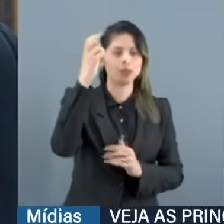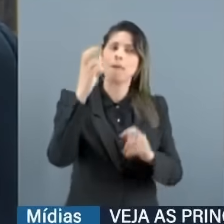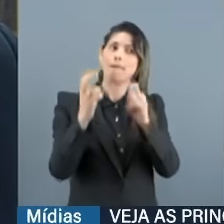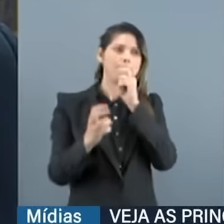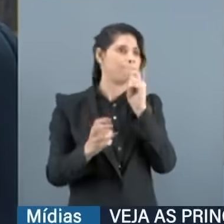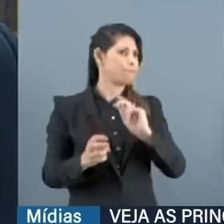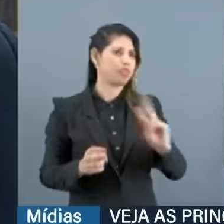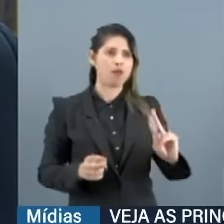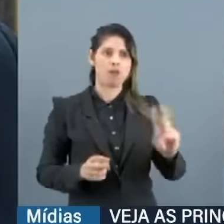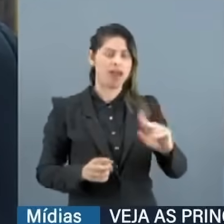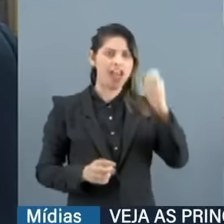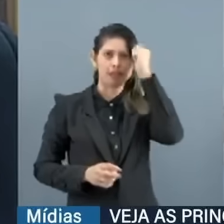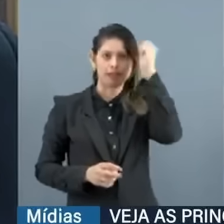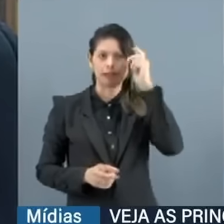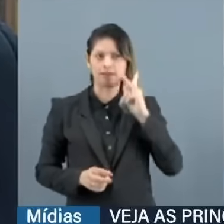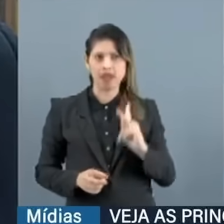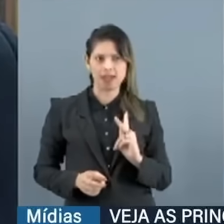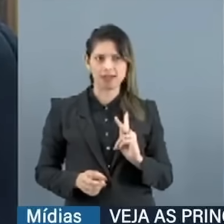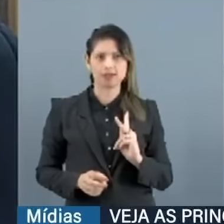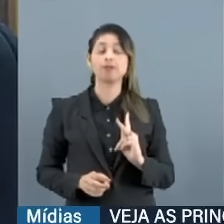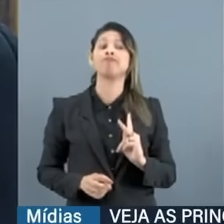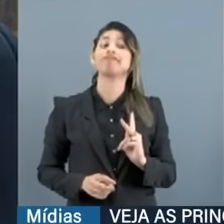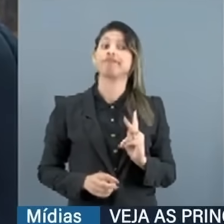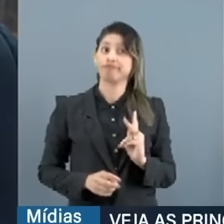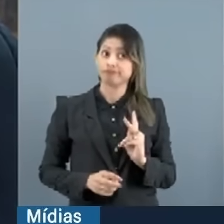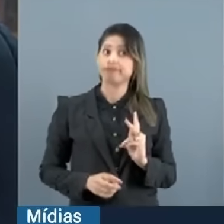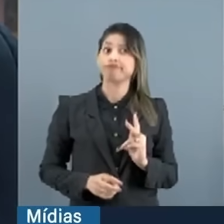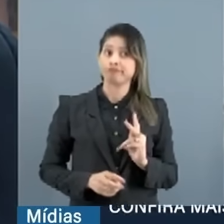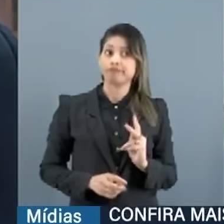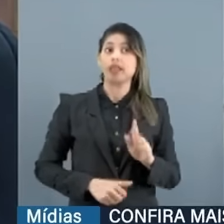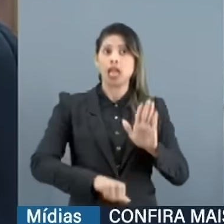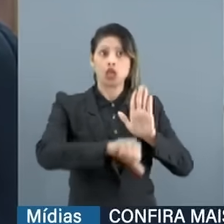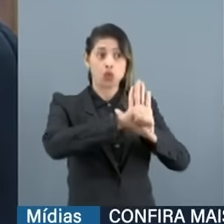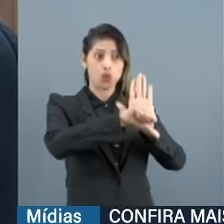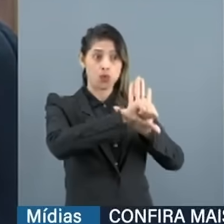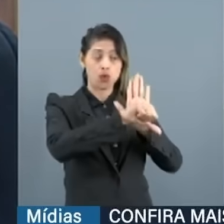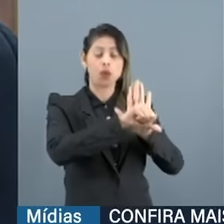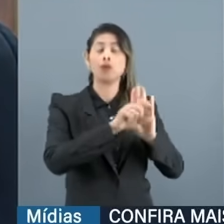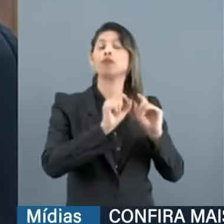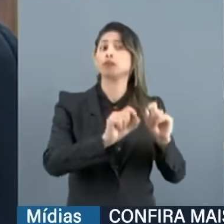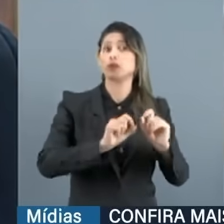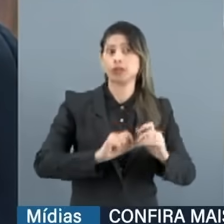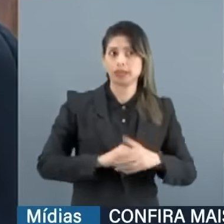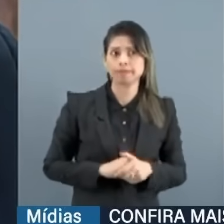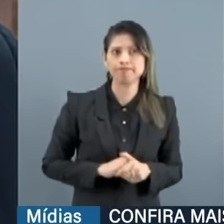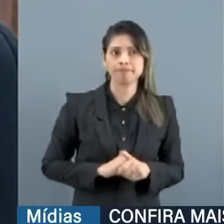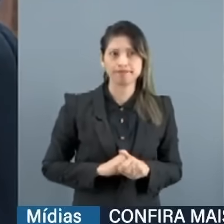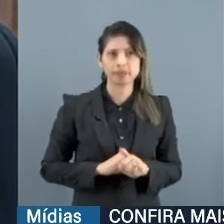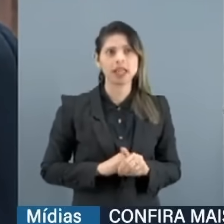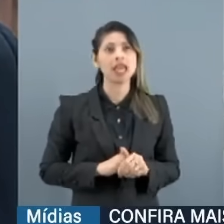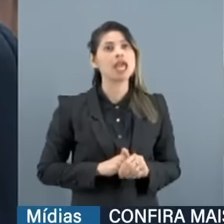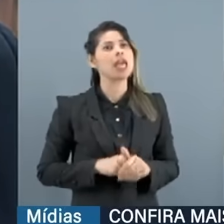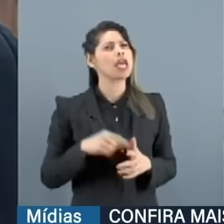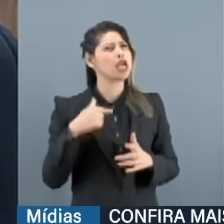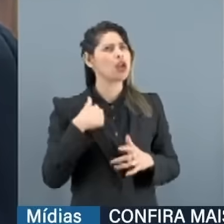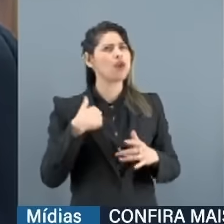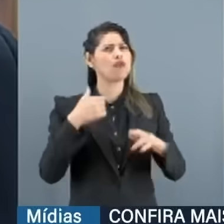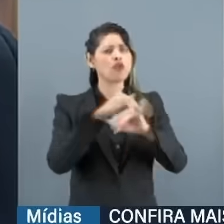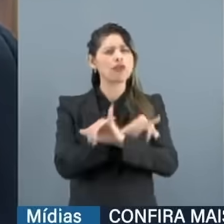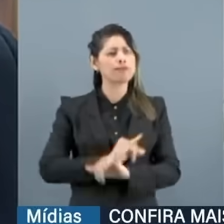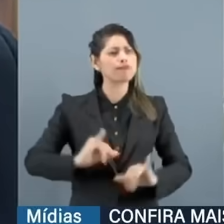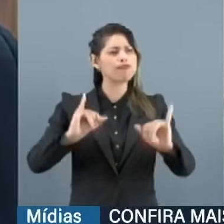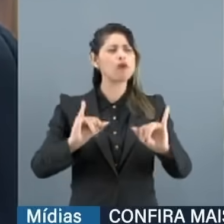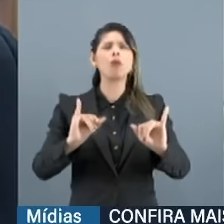crime. E eu não posso deixar que essa sessão encerre, seu Walter, sem eu mandar um recado para os jovens do